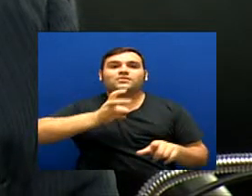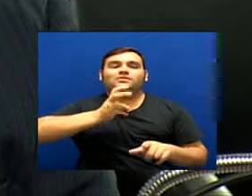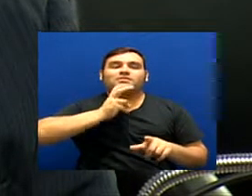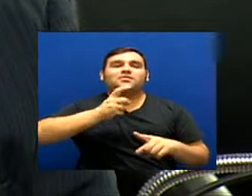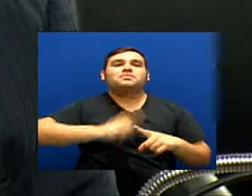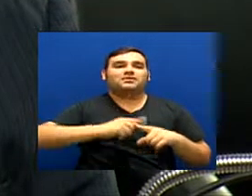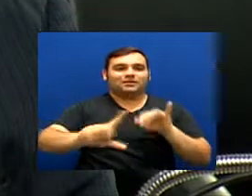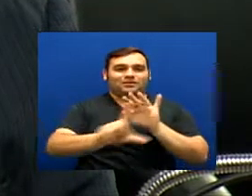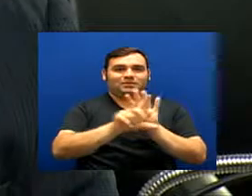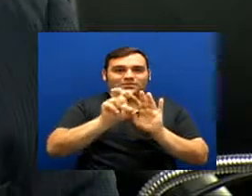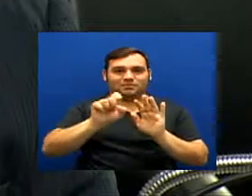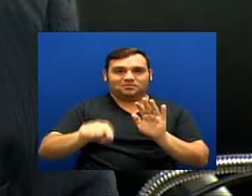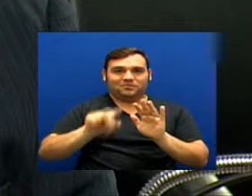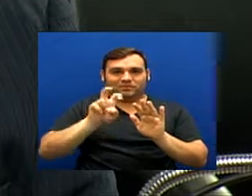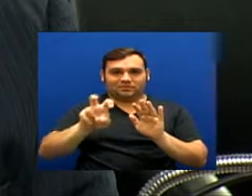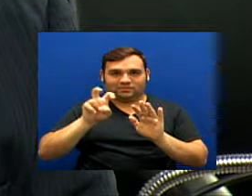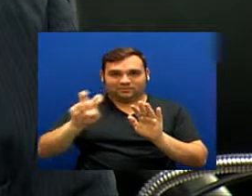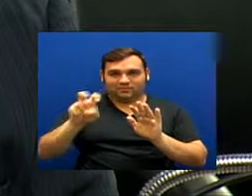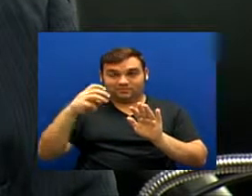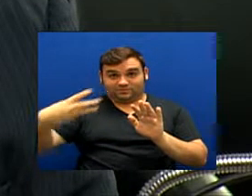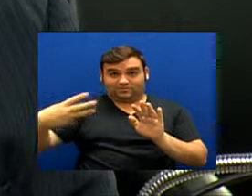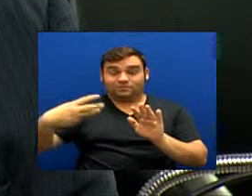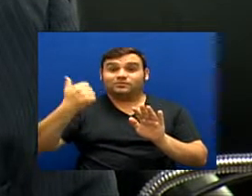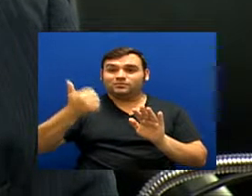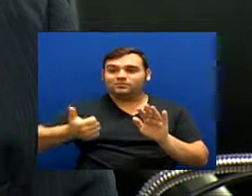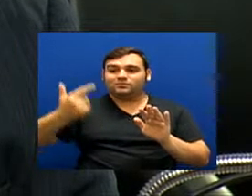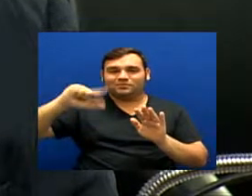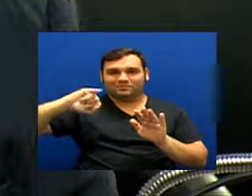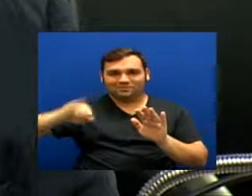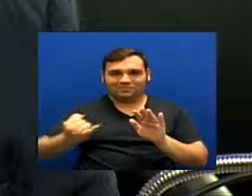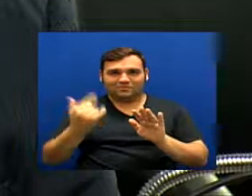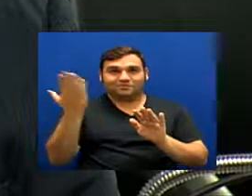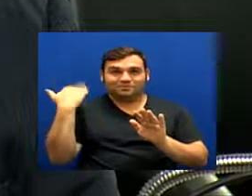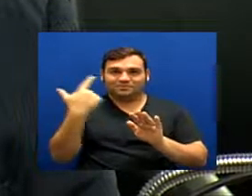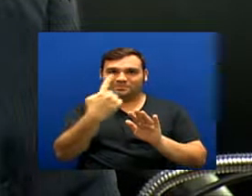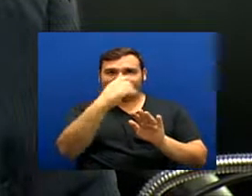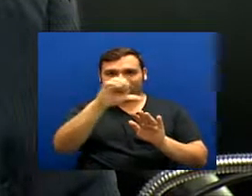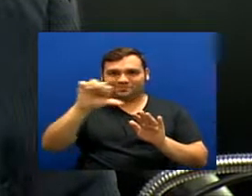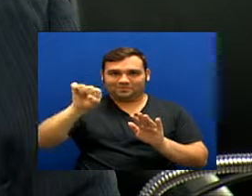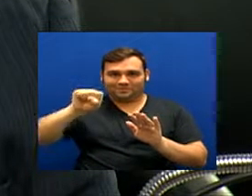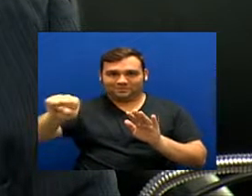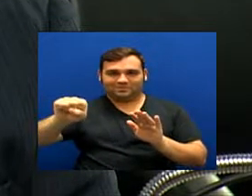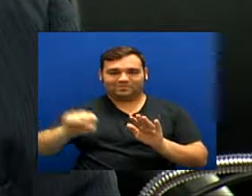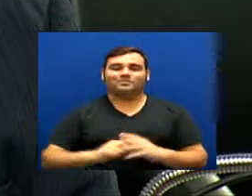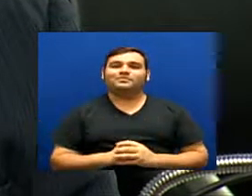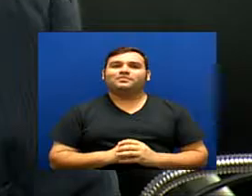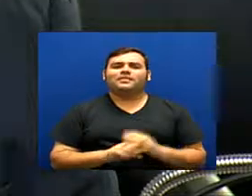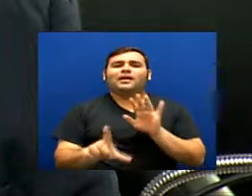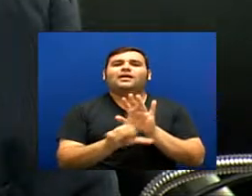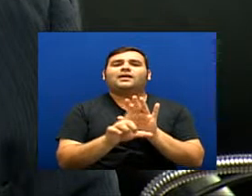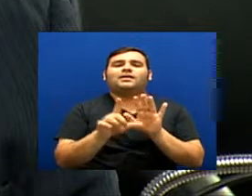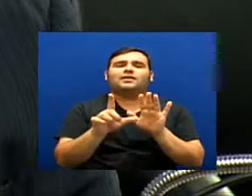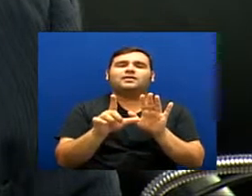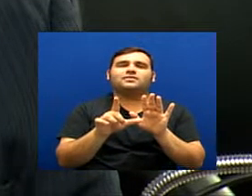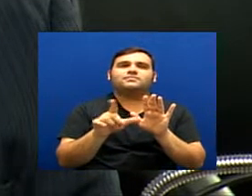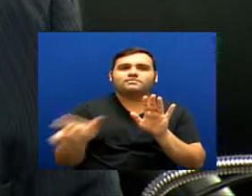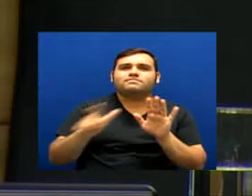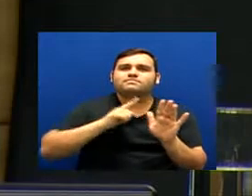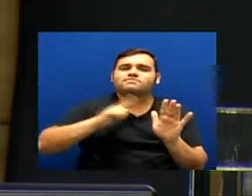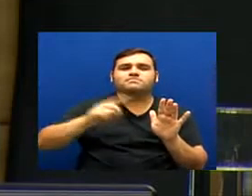Brasil, esta data começou a ser comemorada em 1850, com a chegada de missionários evangélicos provenientes da Europa e dos Estados